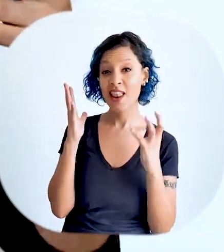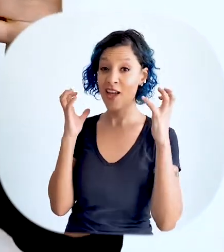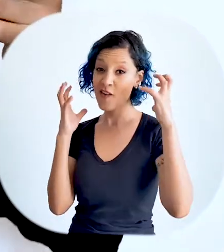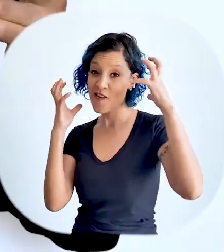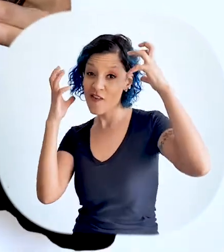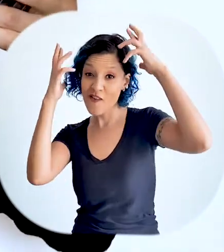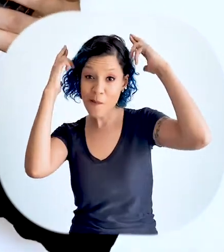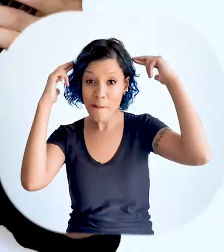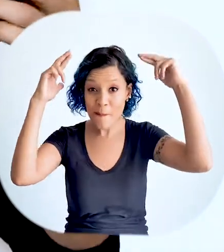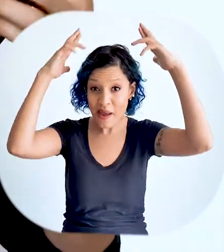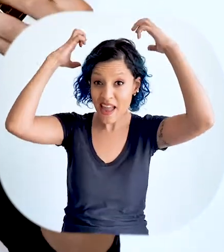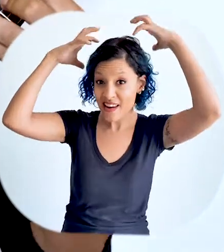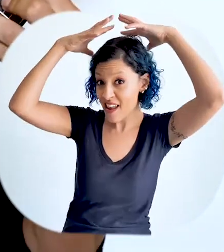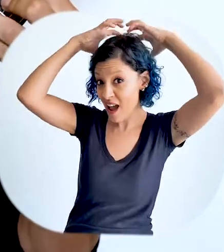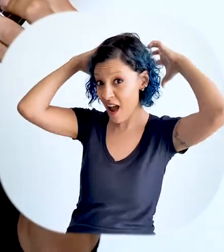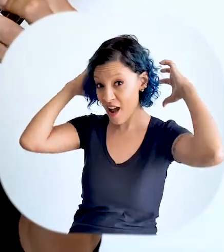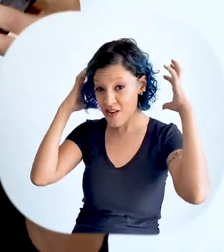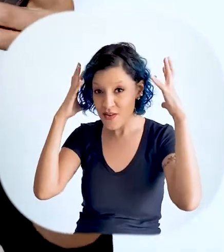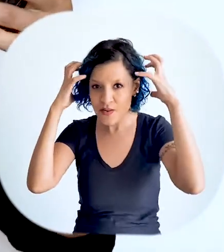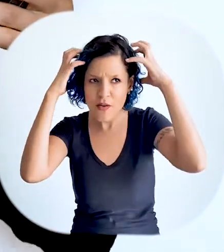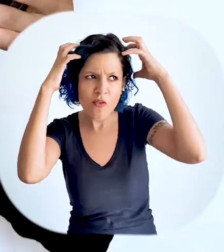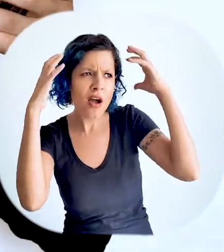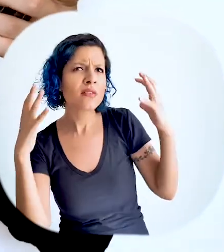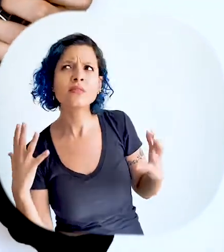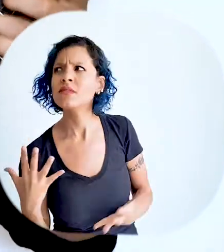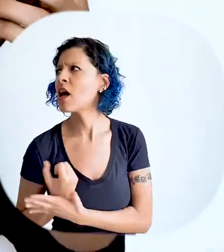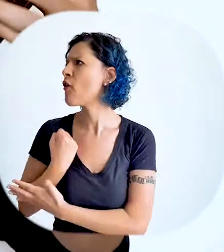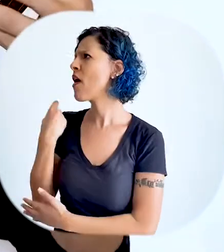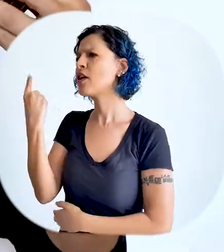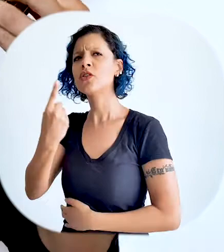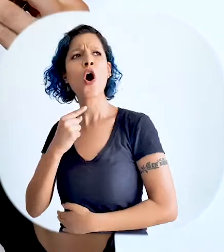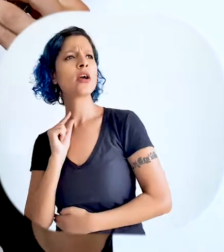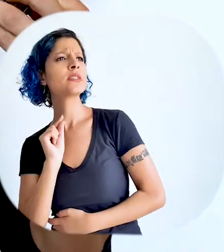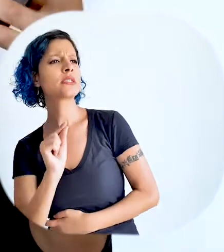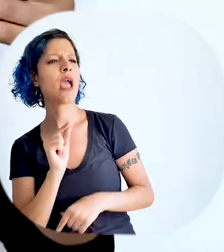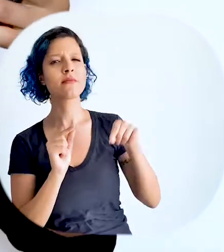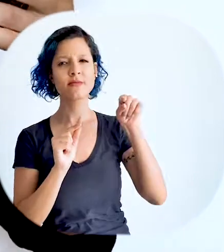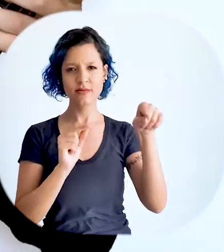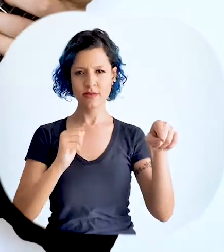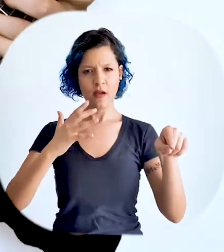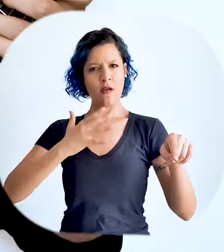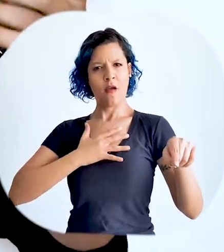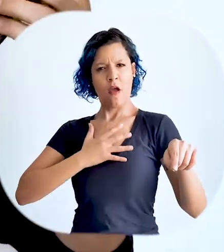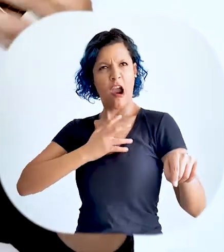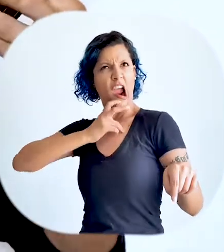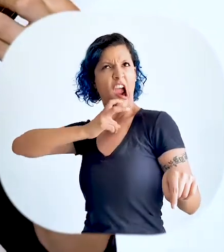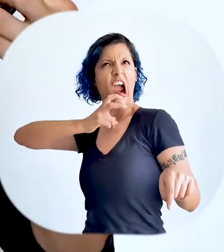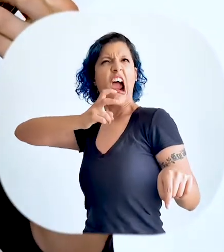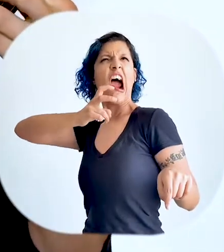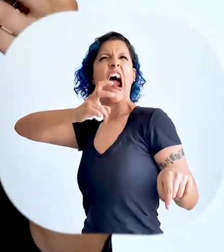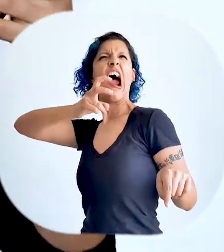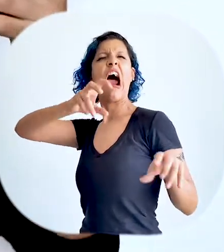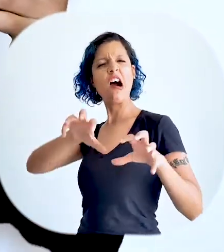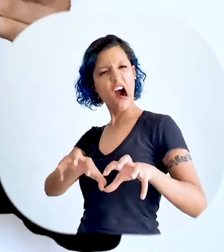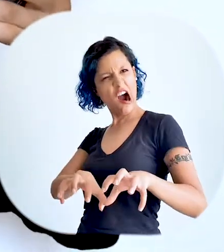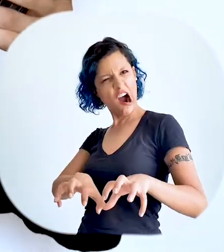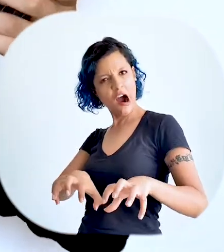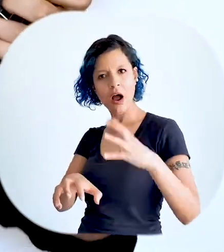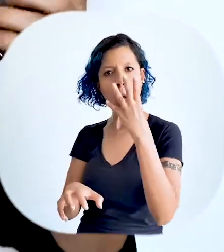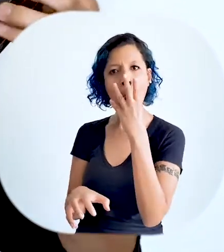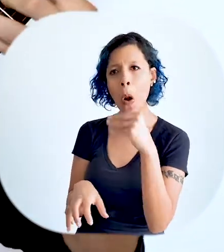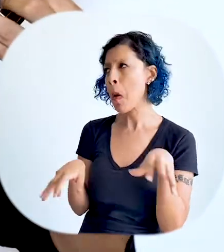Leonardo, Bernardo, quem vai nos salvar? Tem peito de aço, faz lobo